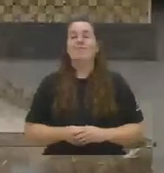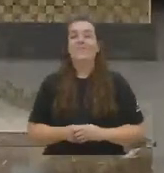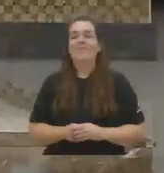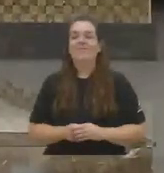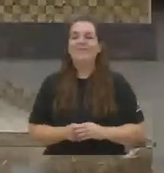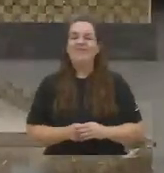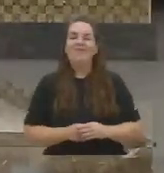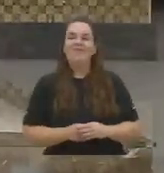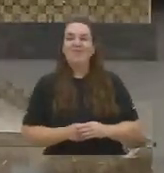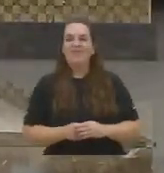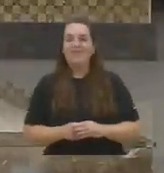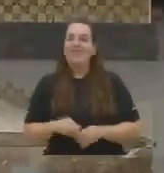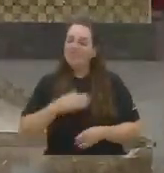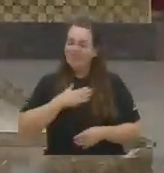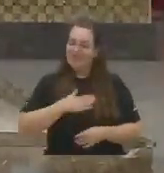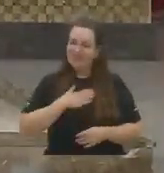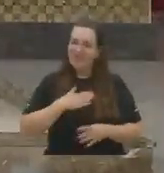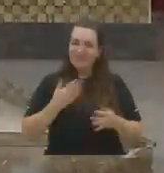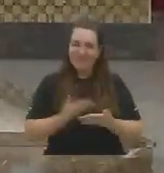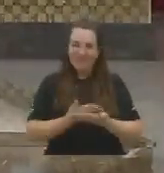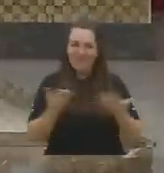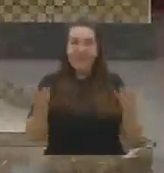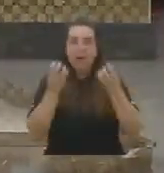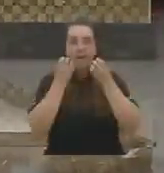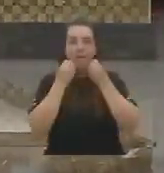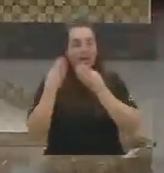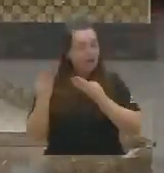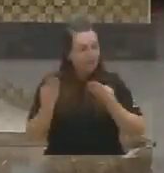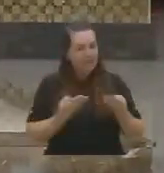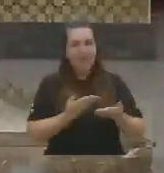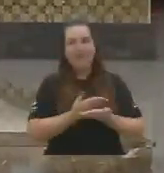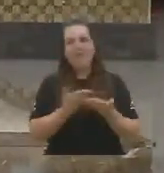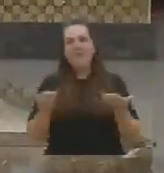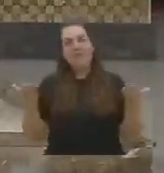Cristo. Caríssimos, sejam todos